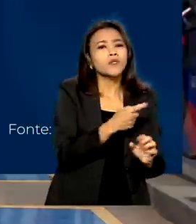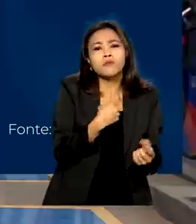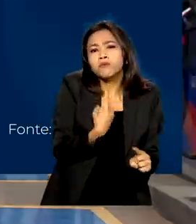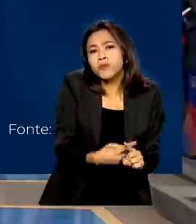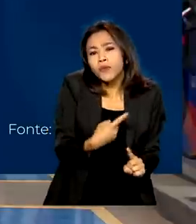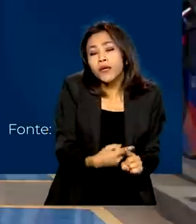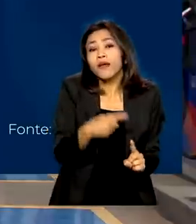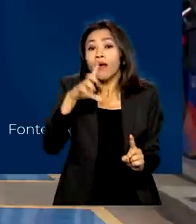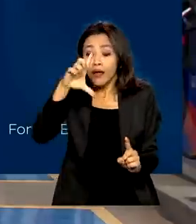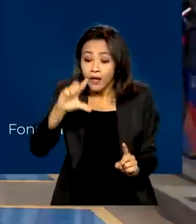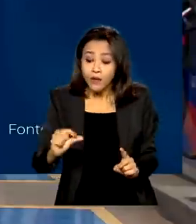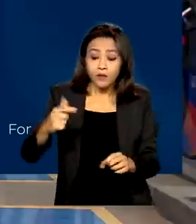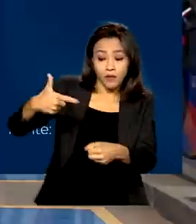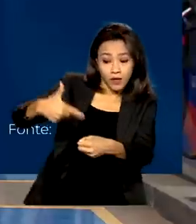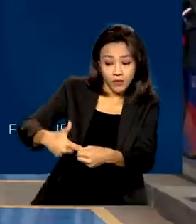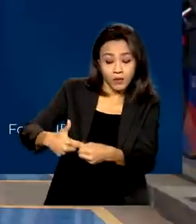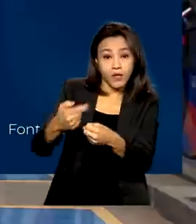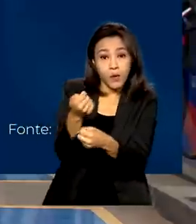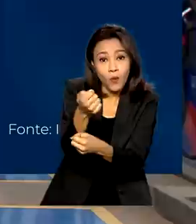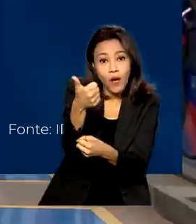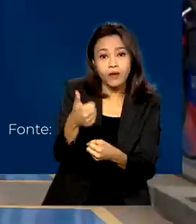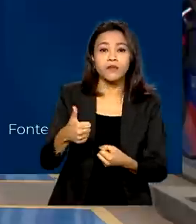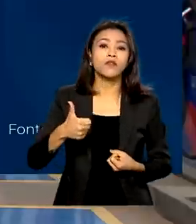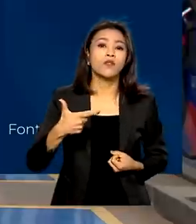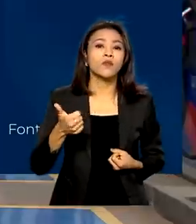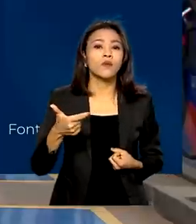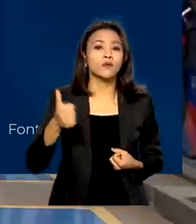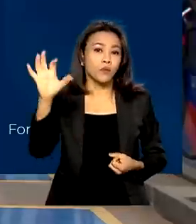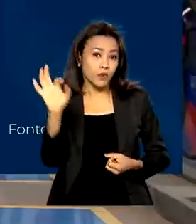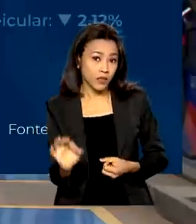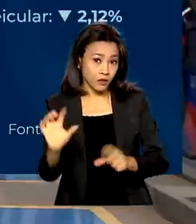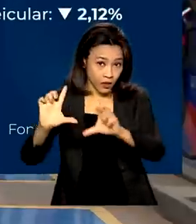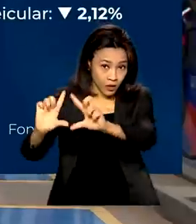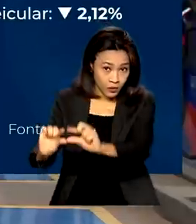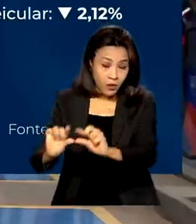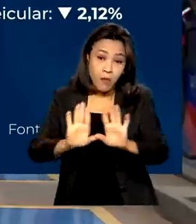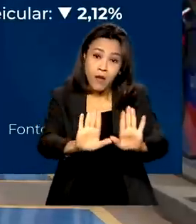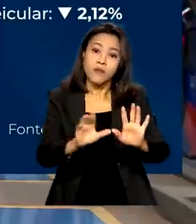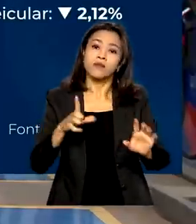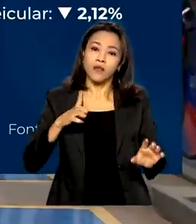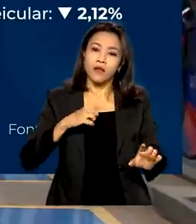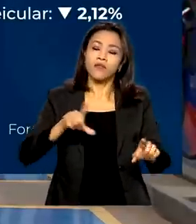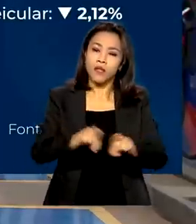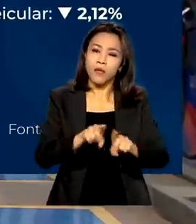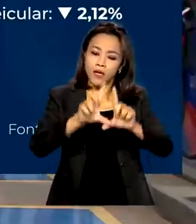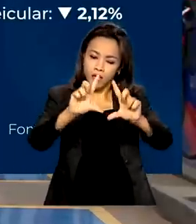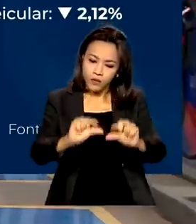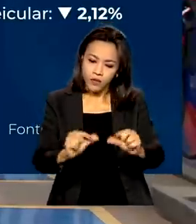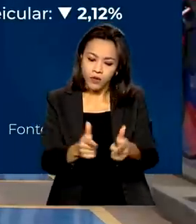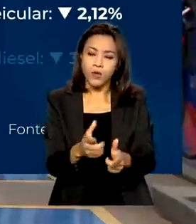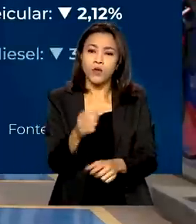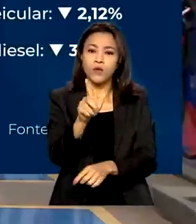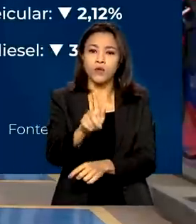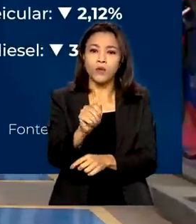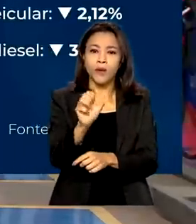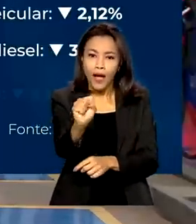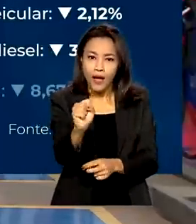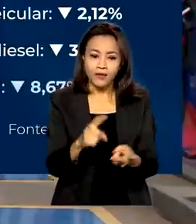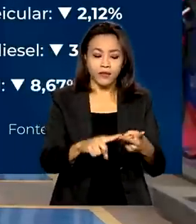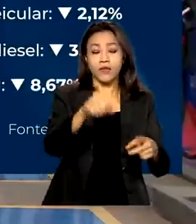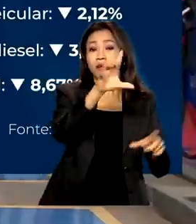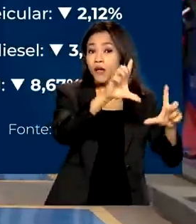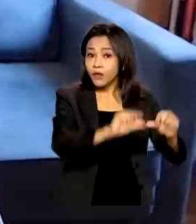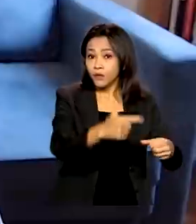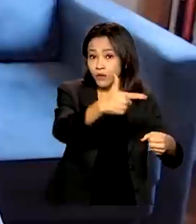do preço da gasolina, que caiu quase 12%. Mas houve diminuição também no preço do gás veicular, do óleo diesel e